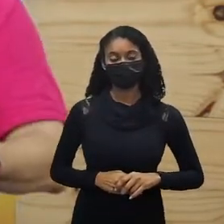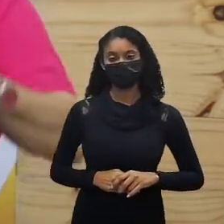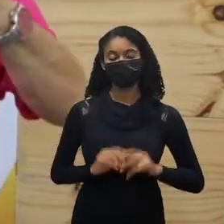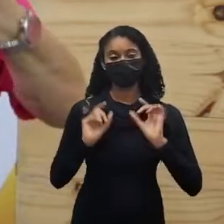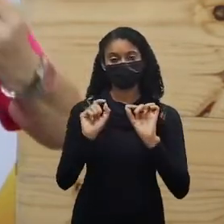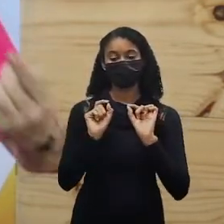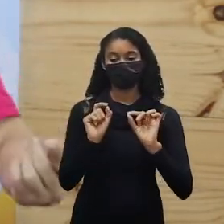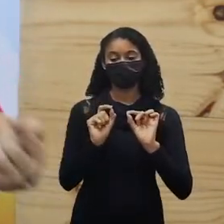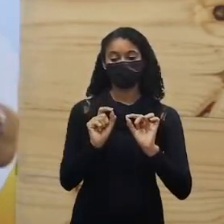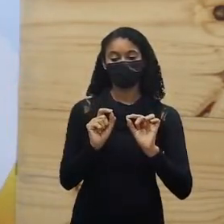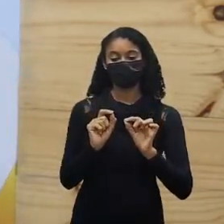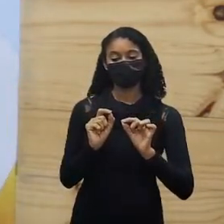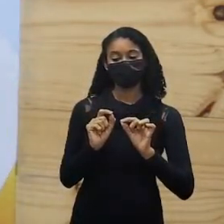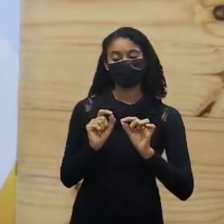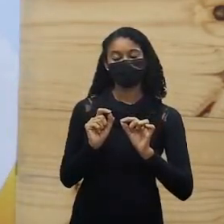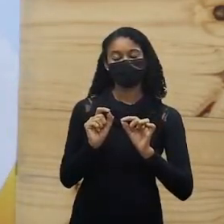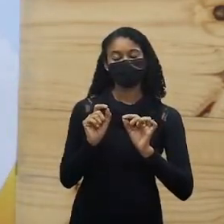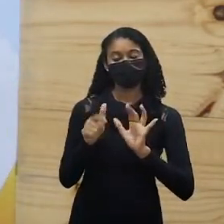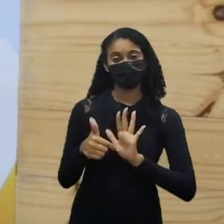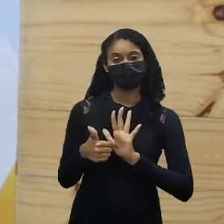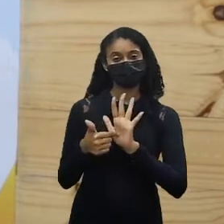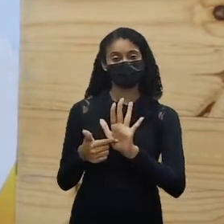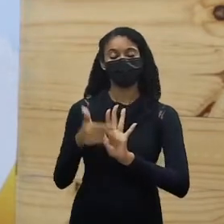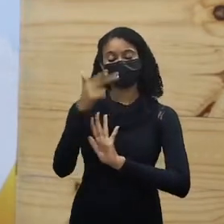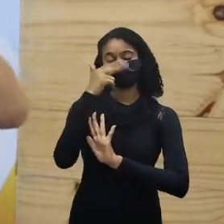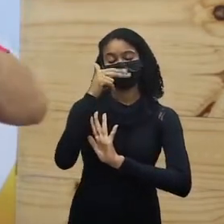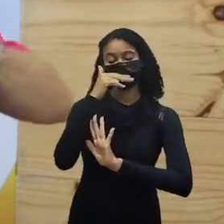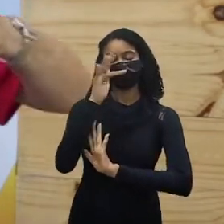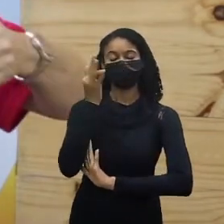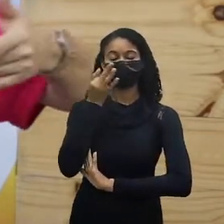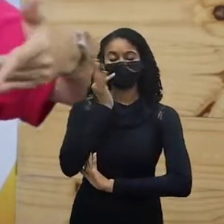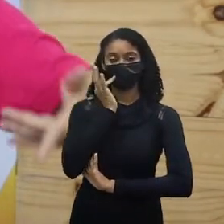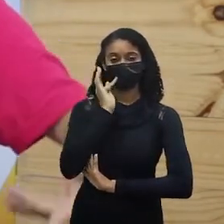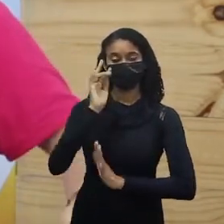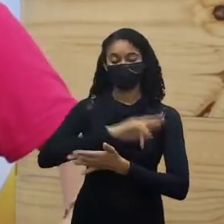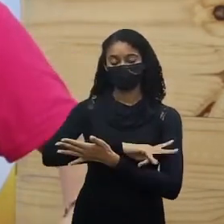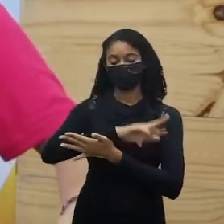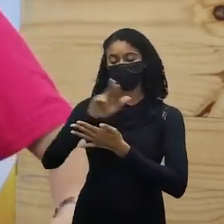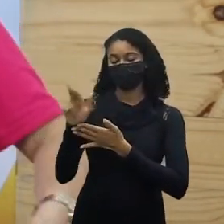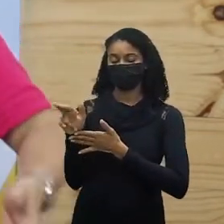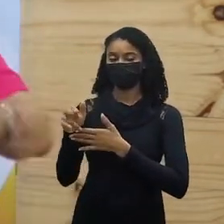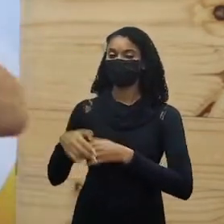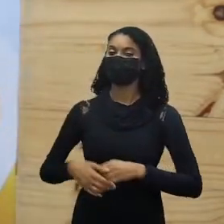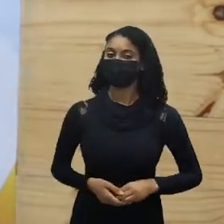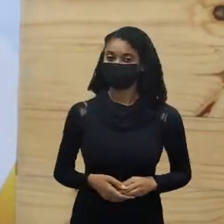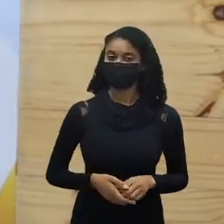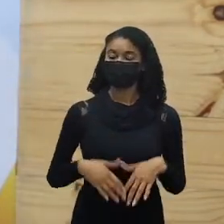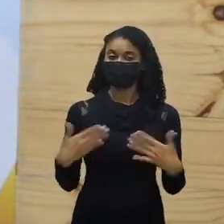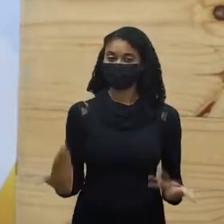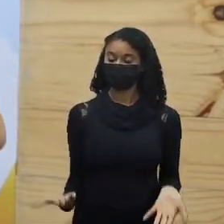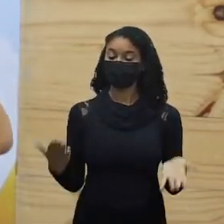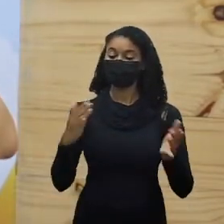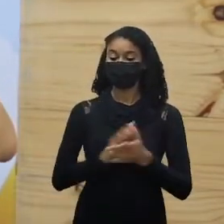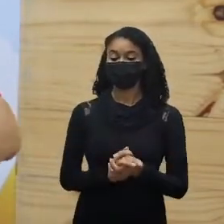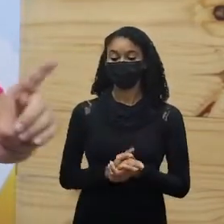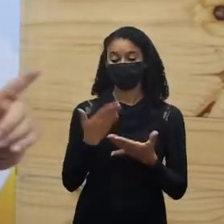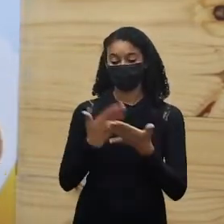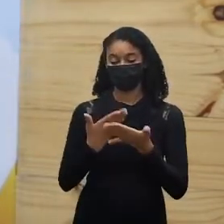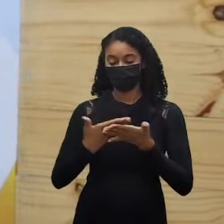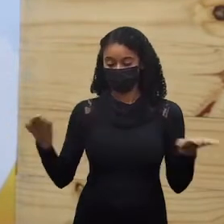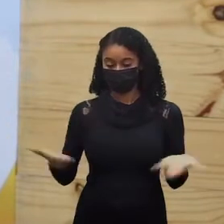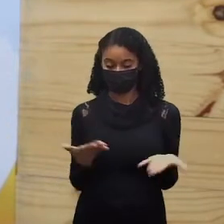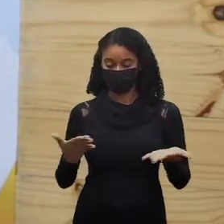que? Registrar o mesmo fruto. São variações. E é isso aí que na aula de hoje nós